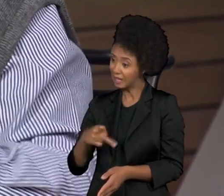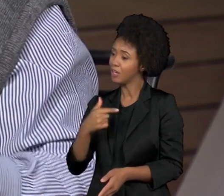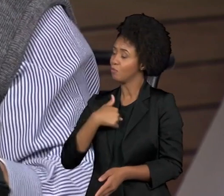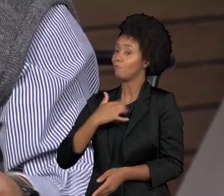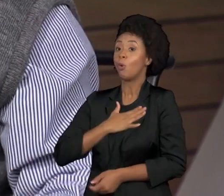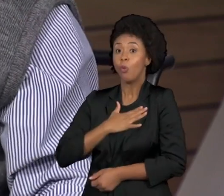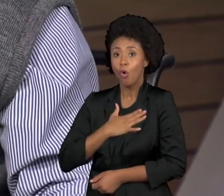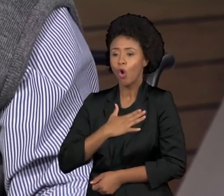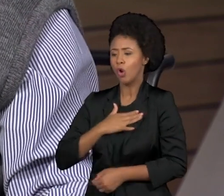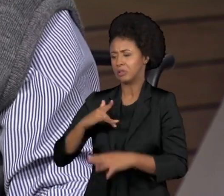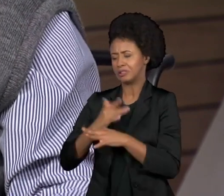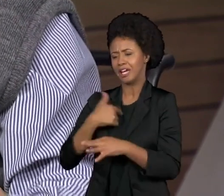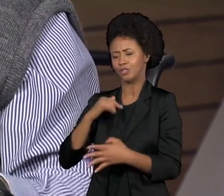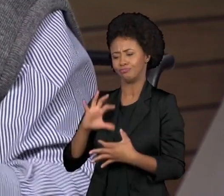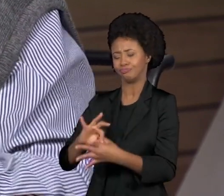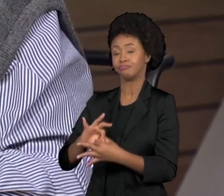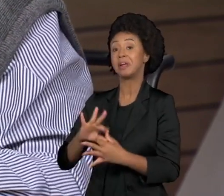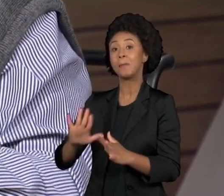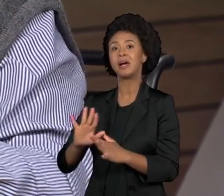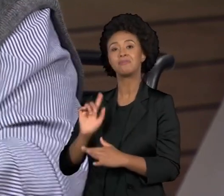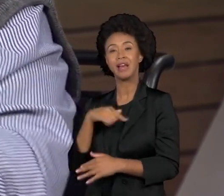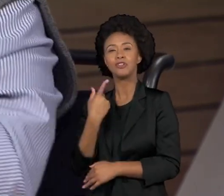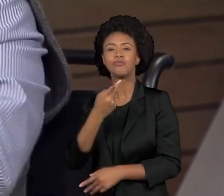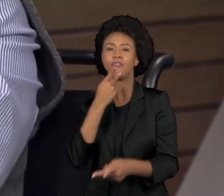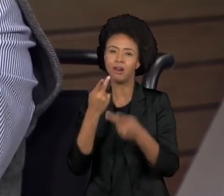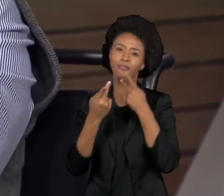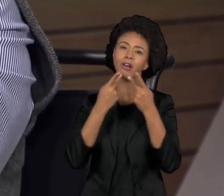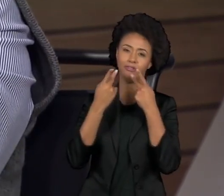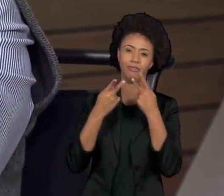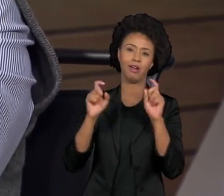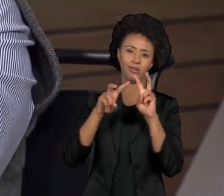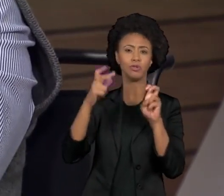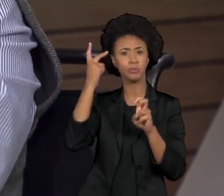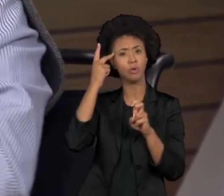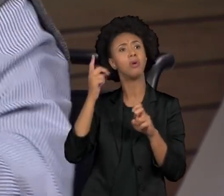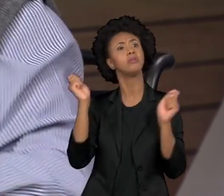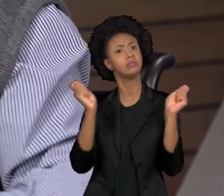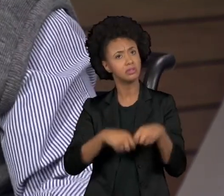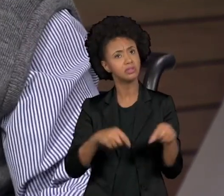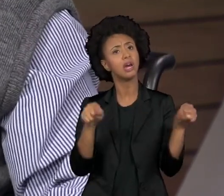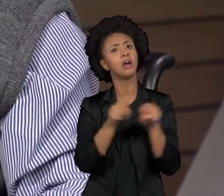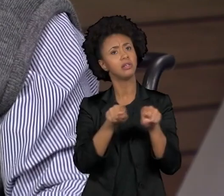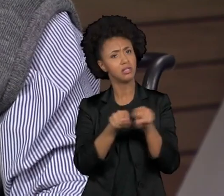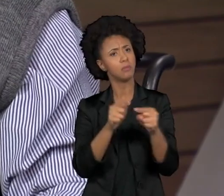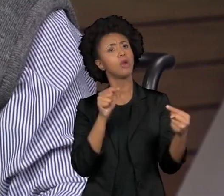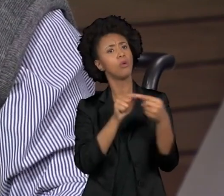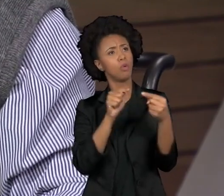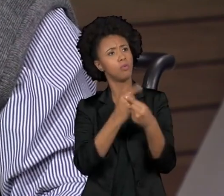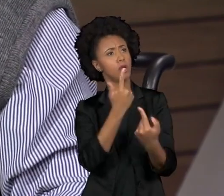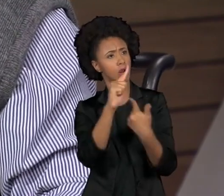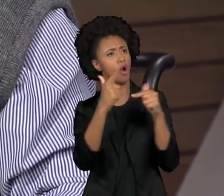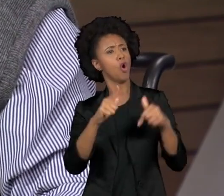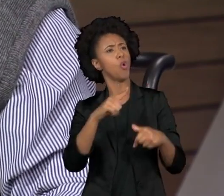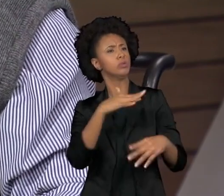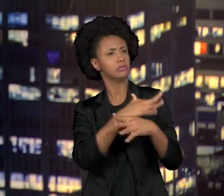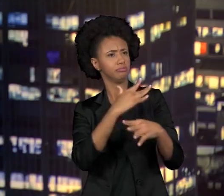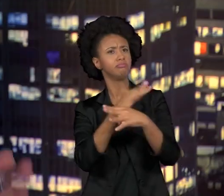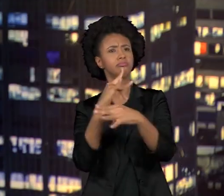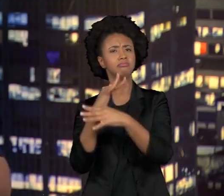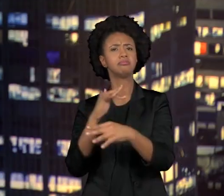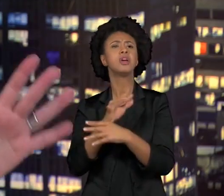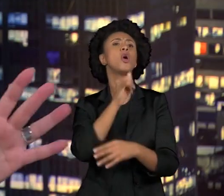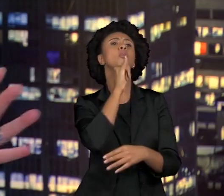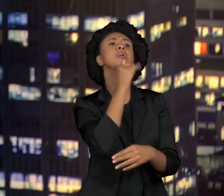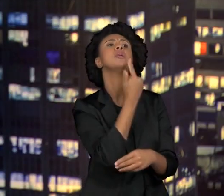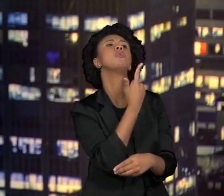ligado na cidade, mas eu acho que muito do que a gente falou em São Paulo serve para outras cidades grandes. Que tipo de exemplo que serve